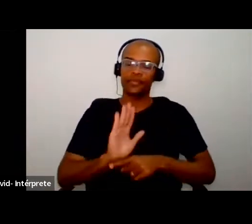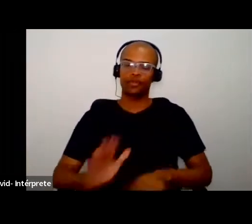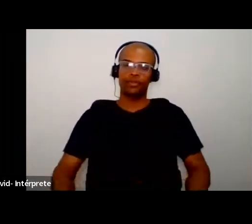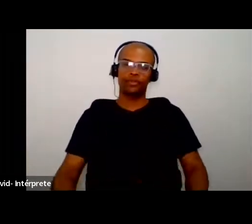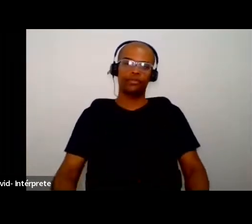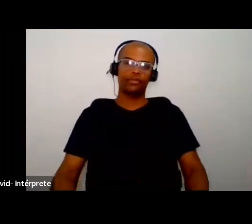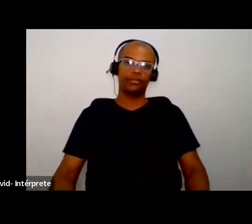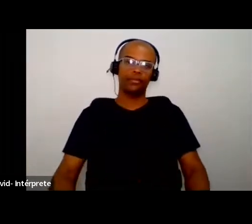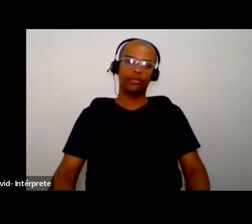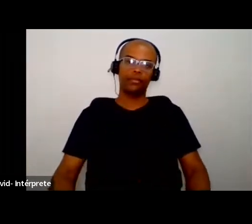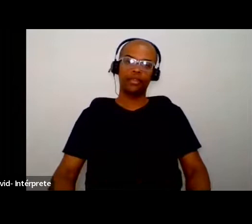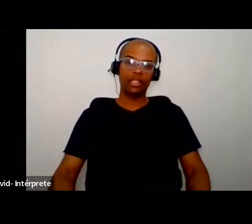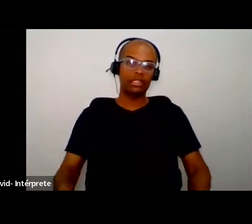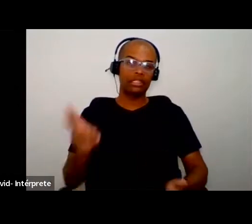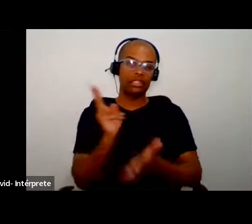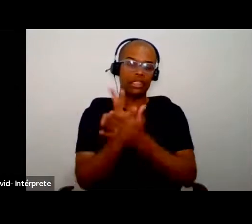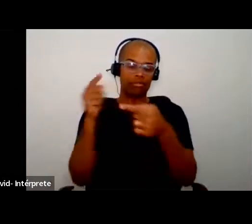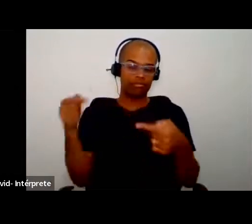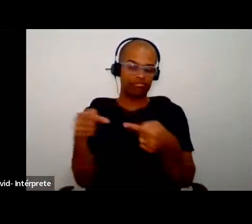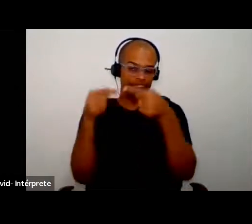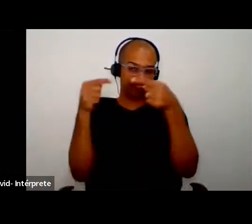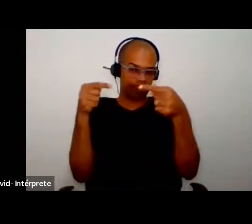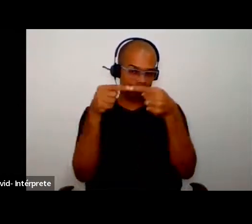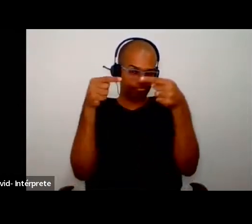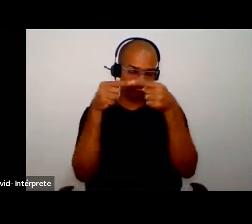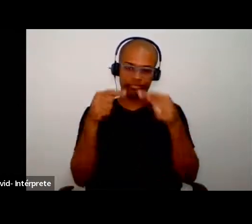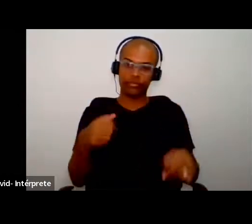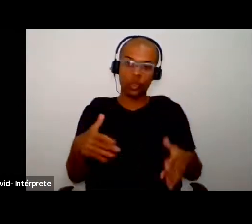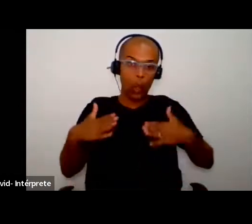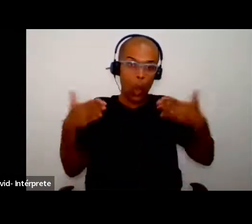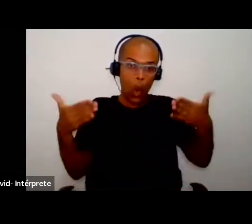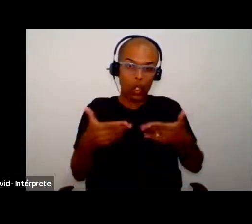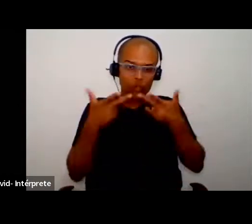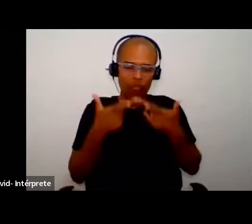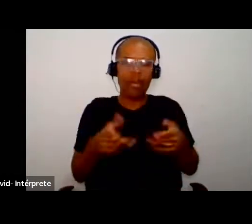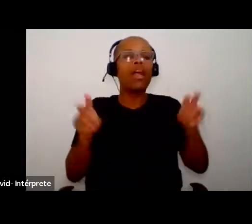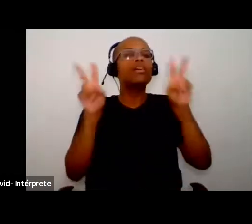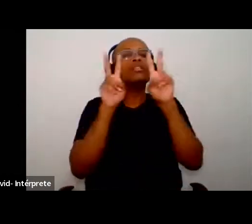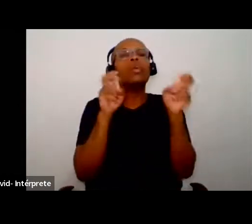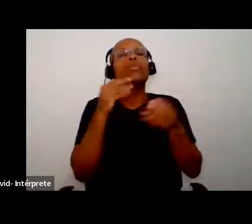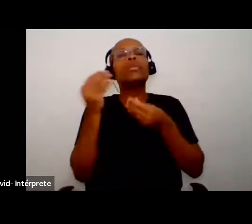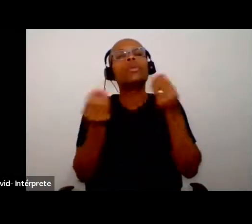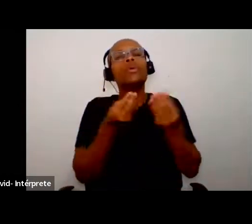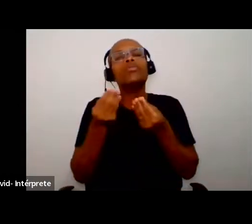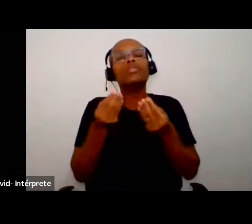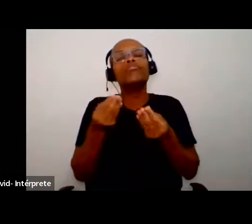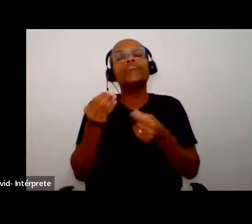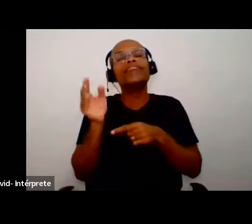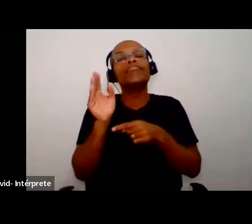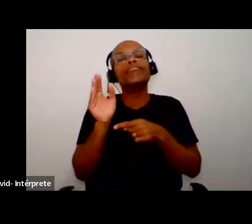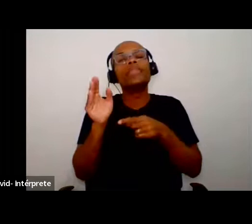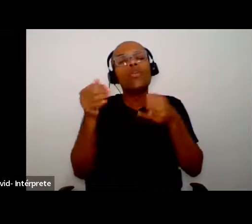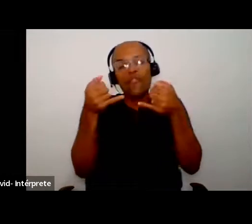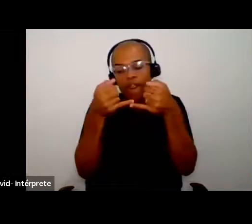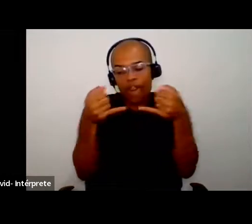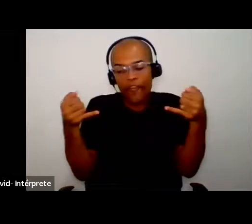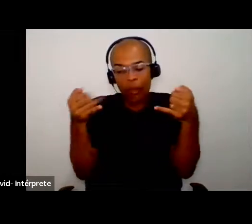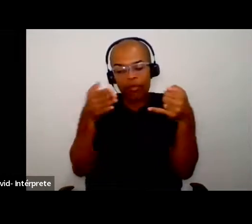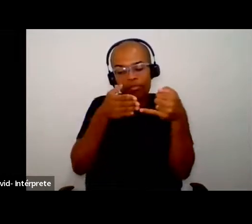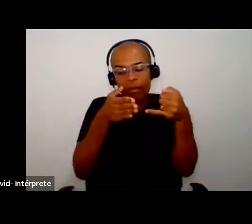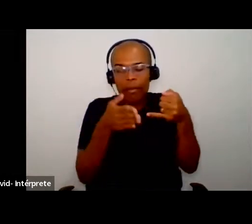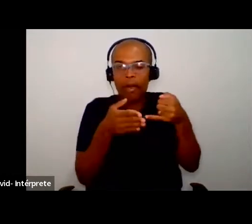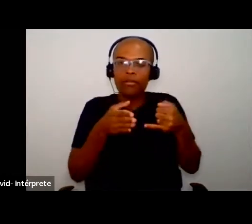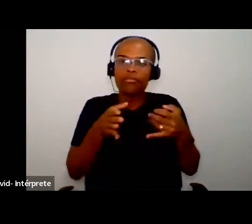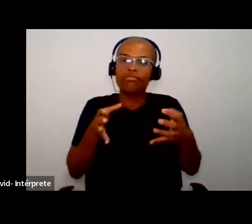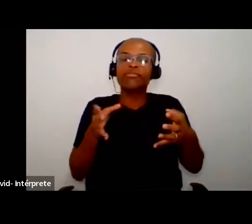sempre em relação a ele. A minha fala hoje é um pouco sobre deslizar nesse fio, sentir parte